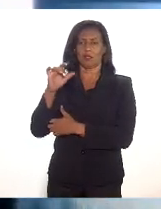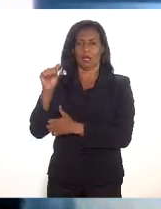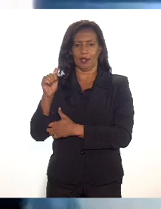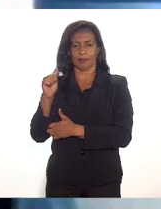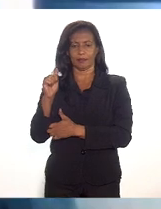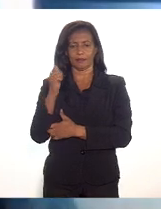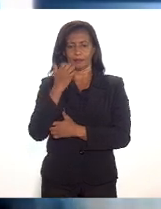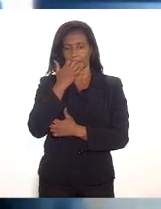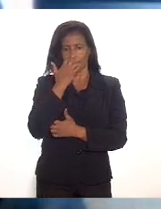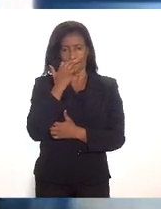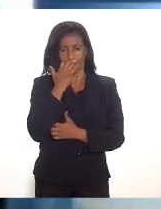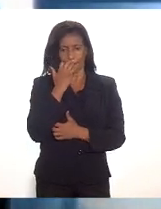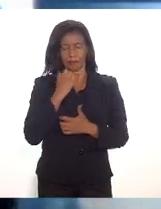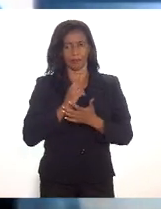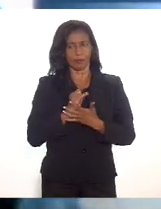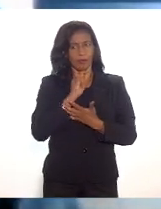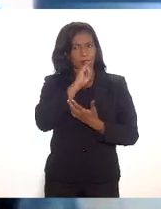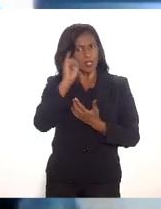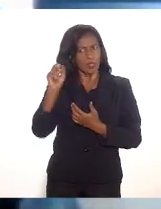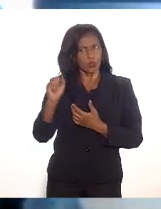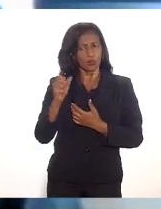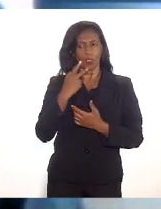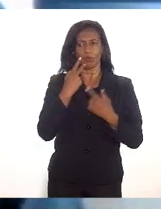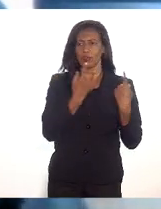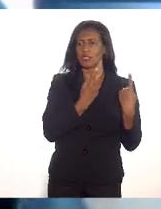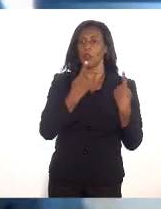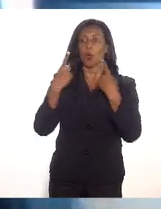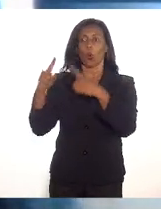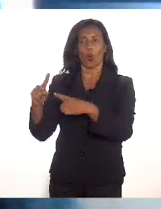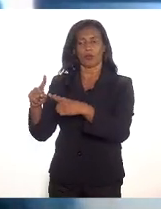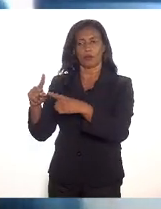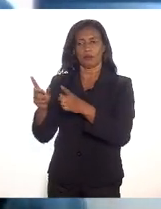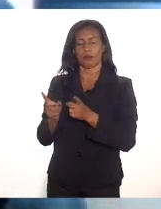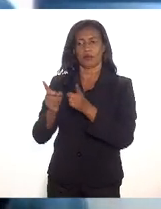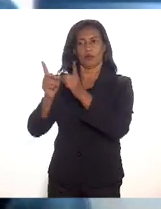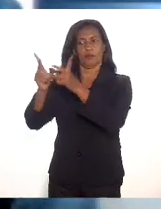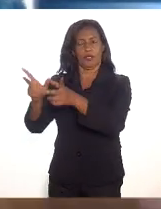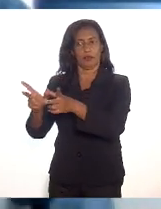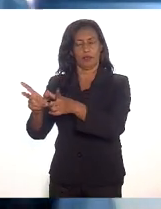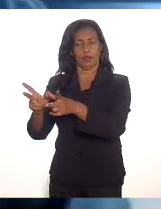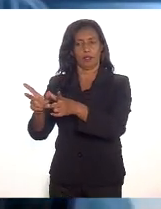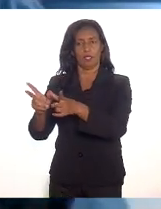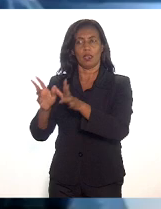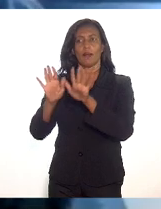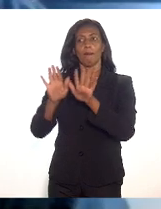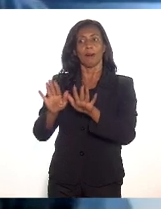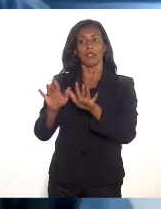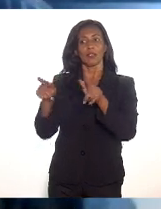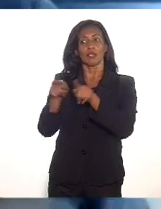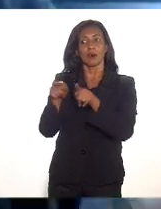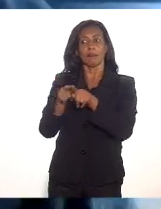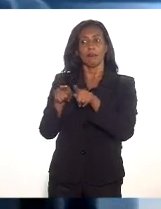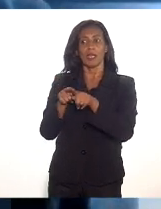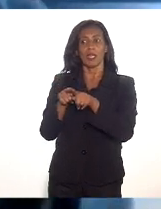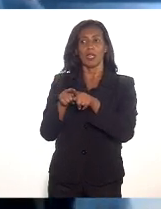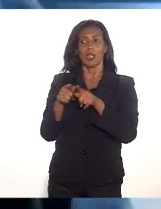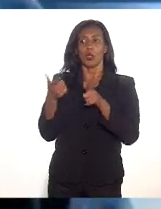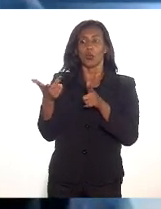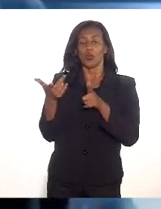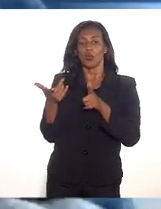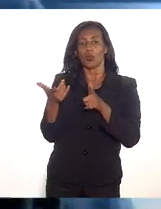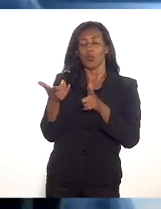Eu votei sempre contra a privatização. Mas isso não significa subscrever os erros da